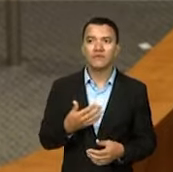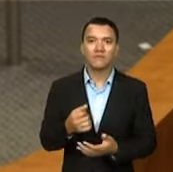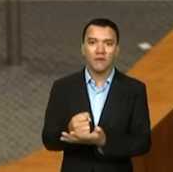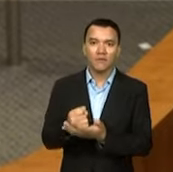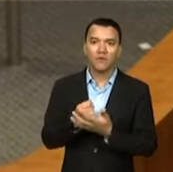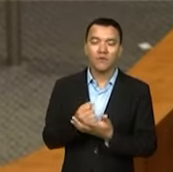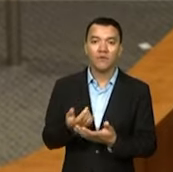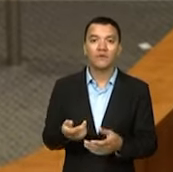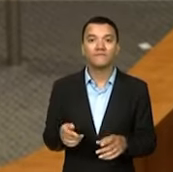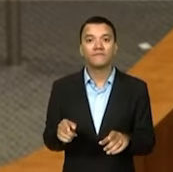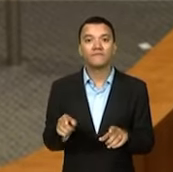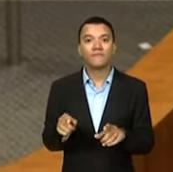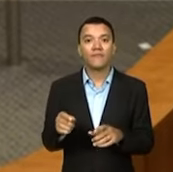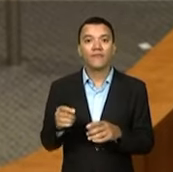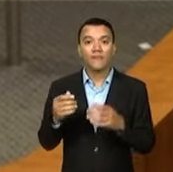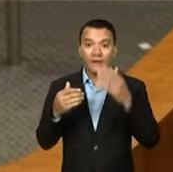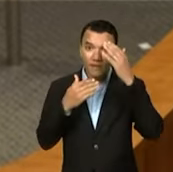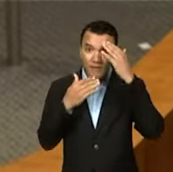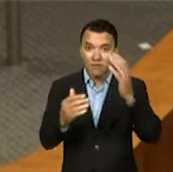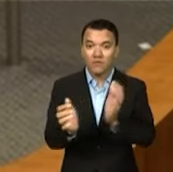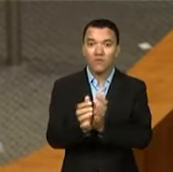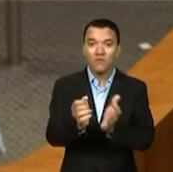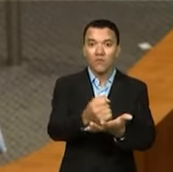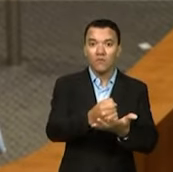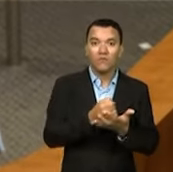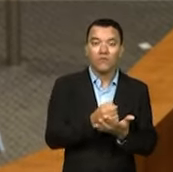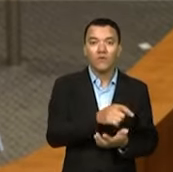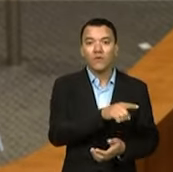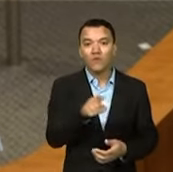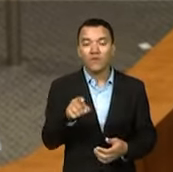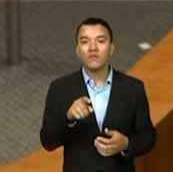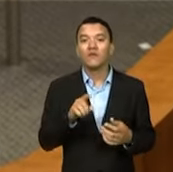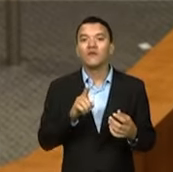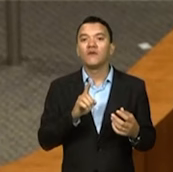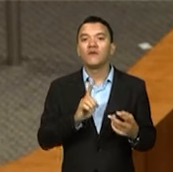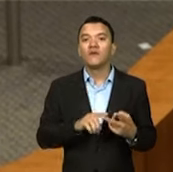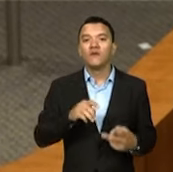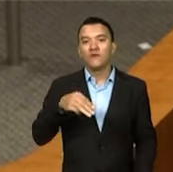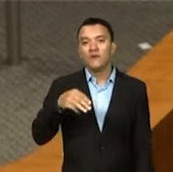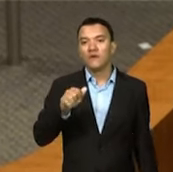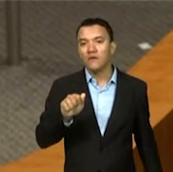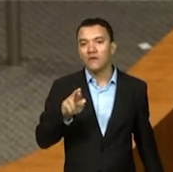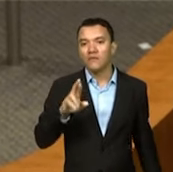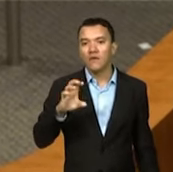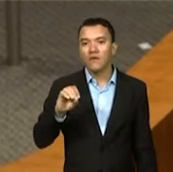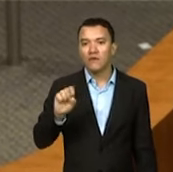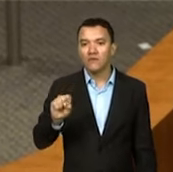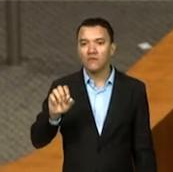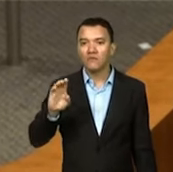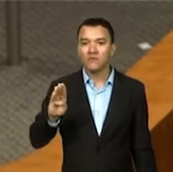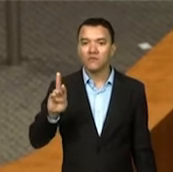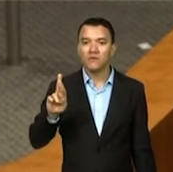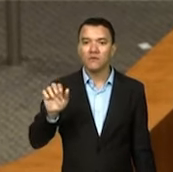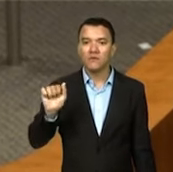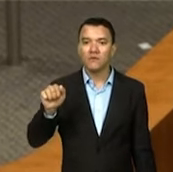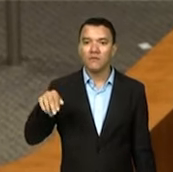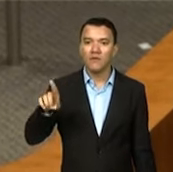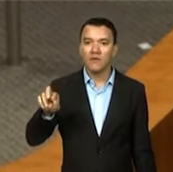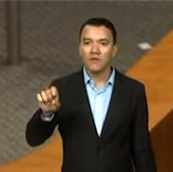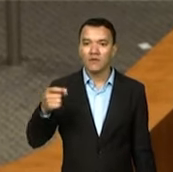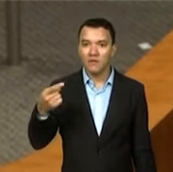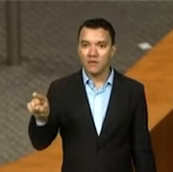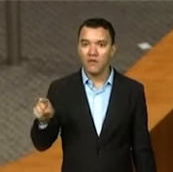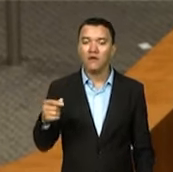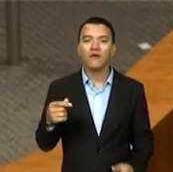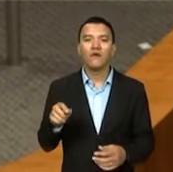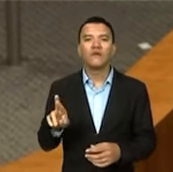grata aos nossos apoiadores, grata ao senhor Dr. Marcos Brandão, que é nosso diretor aqui, de articulação aqui